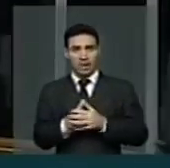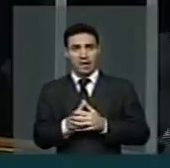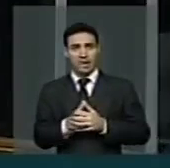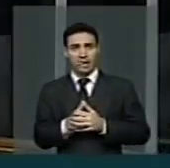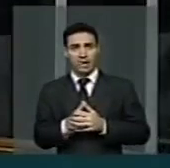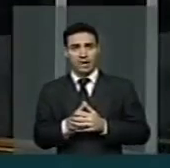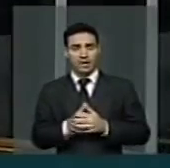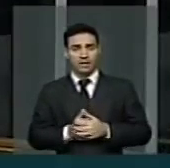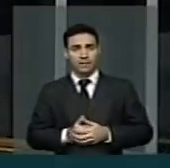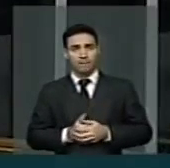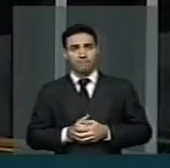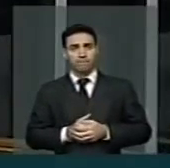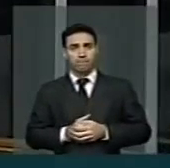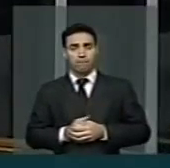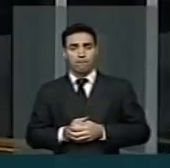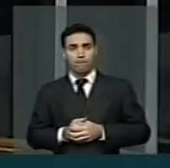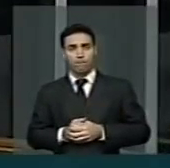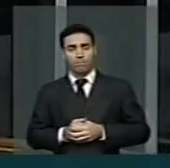Janete Capiberibe.